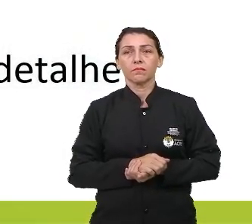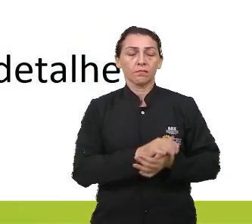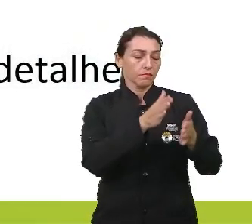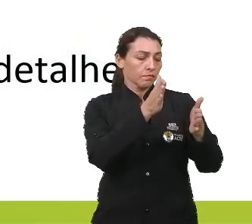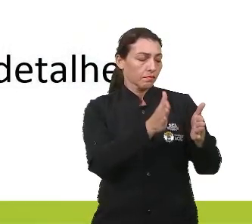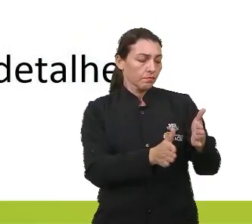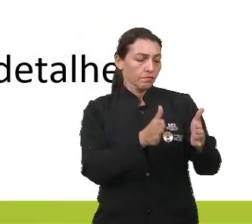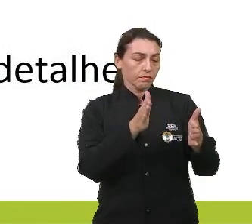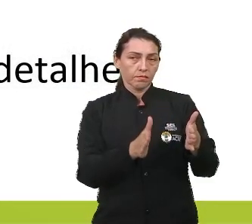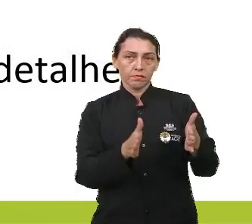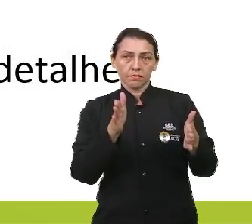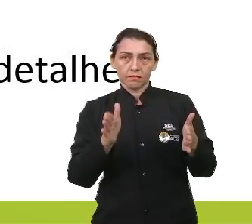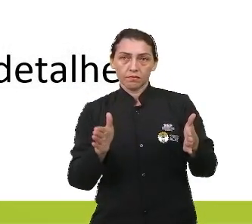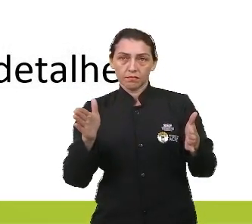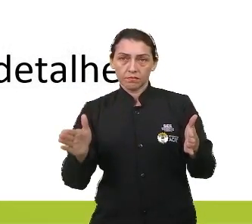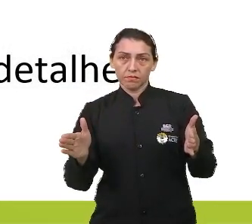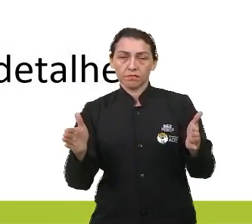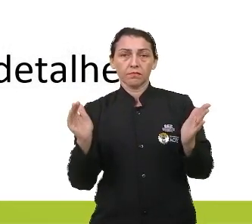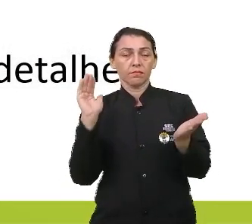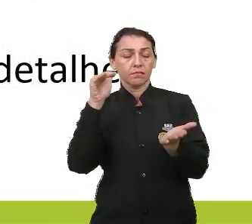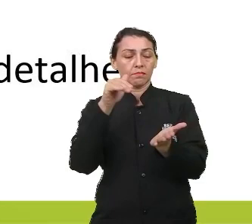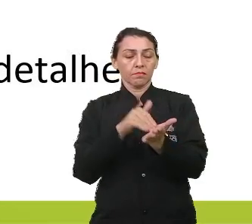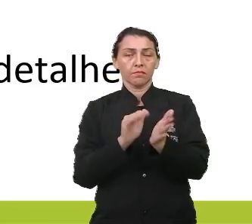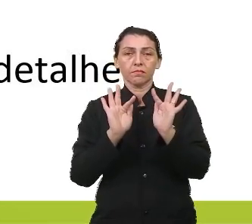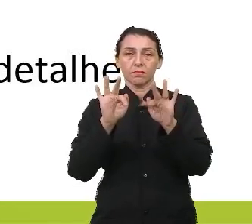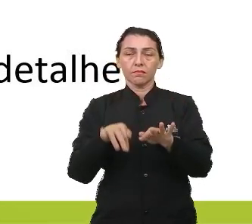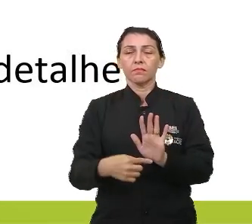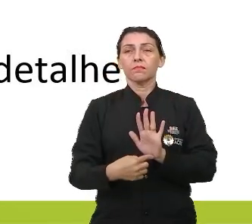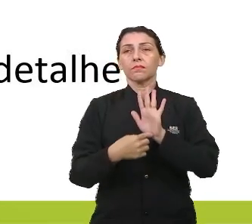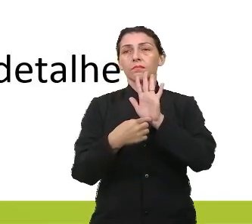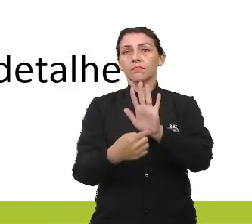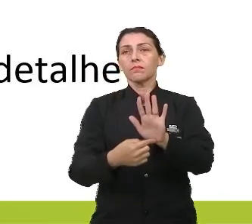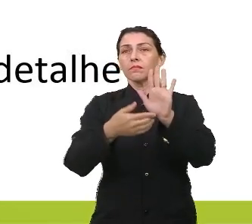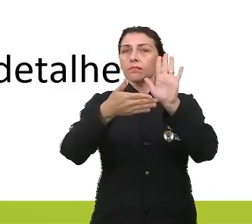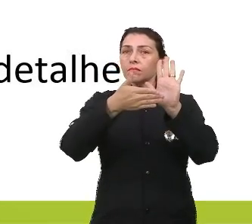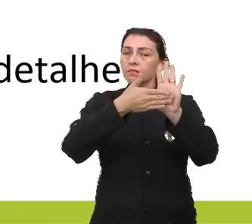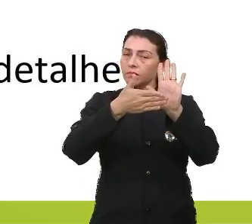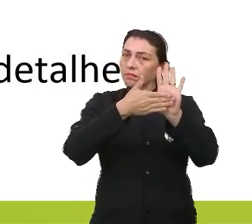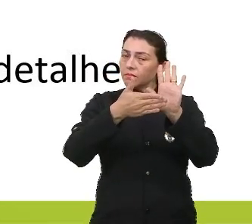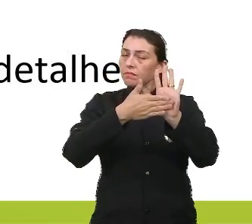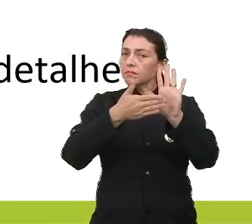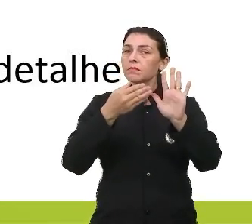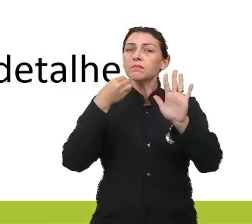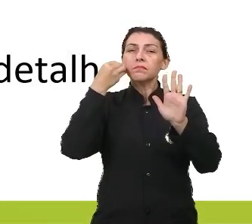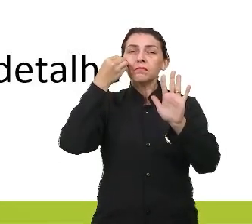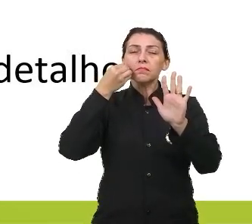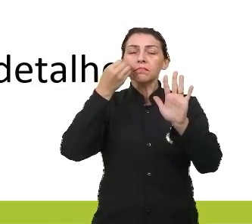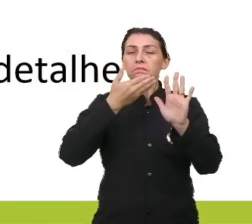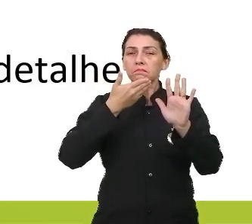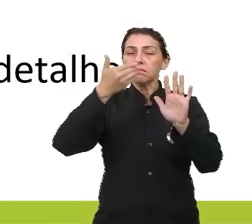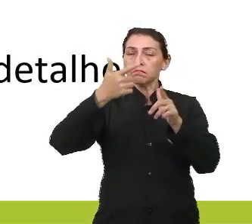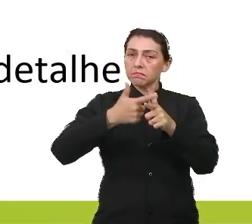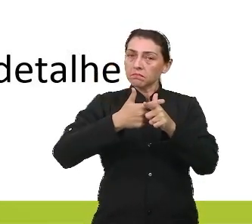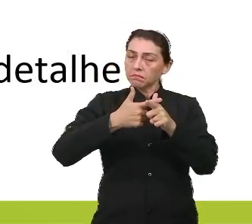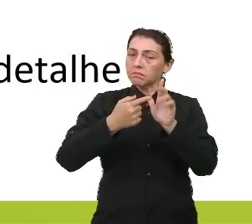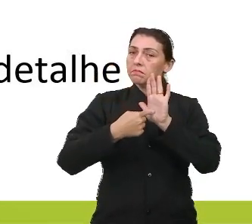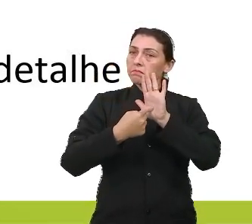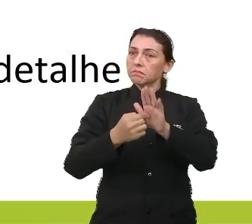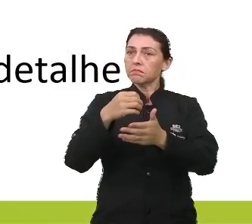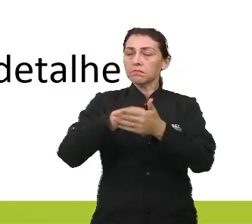Nessa etapa, que é a etapa da conclusão, você apresentará a proposta de intervenção para o problema